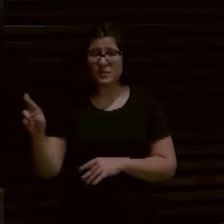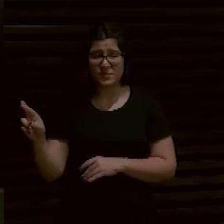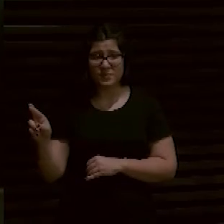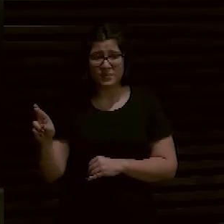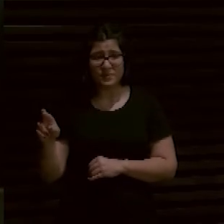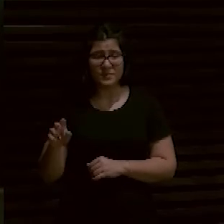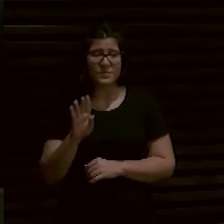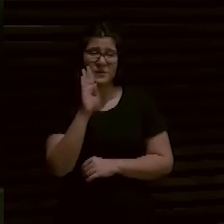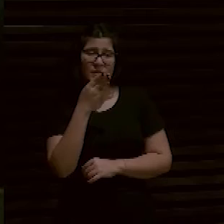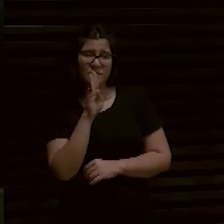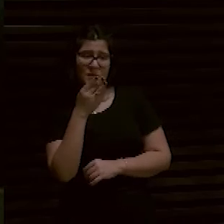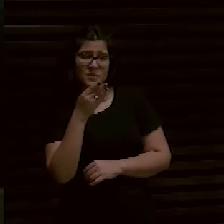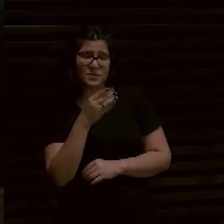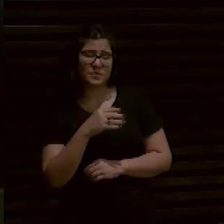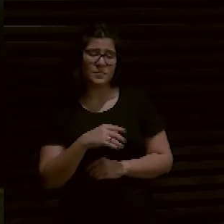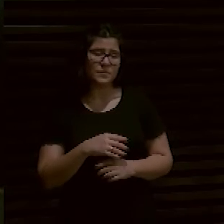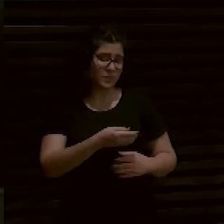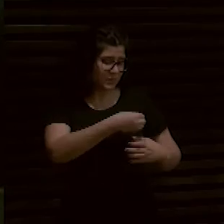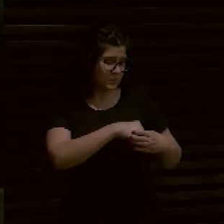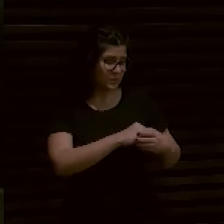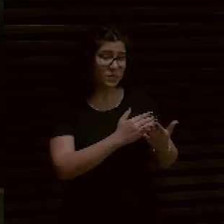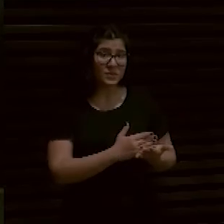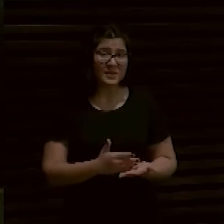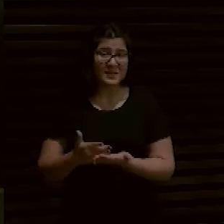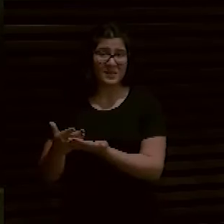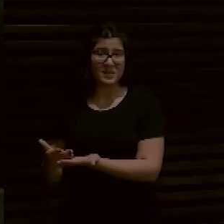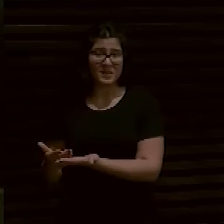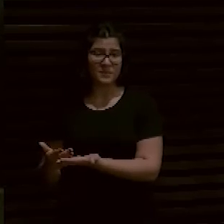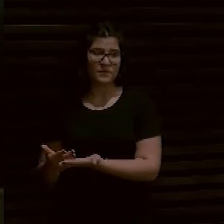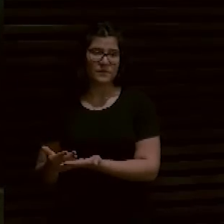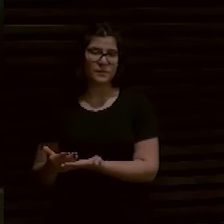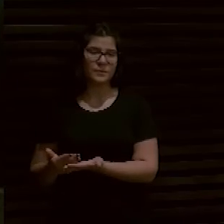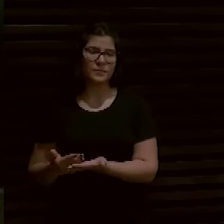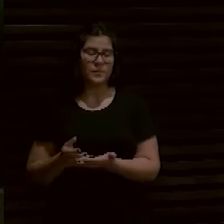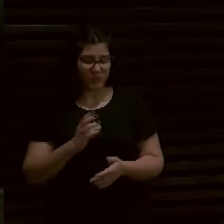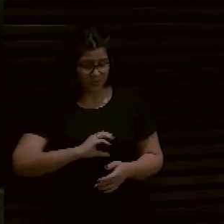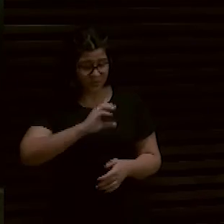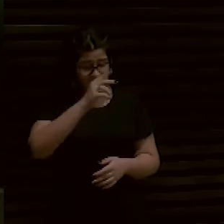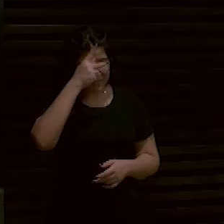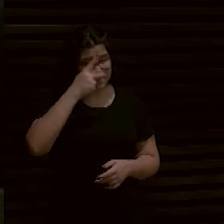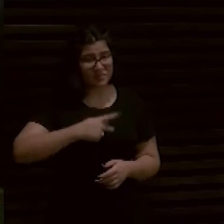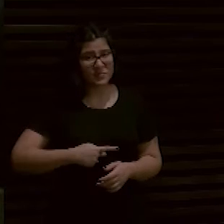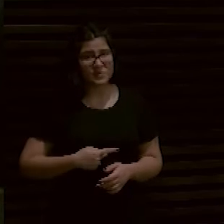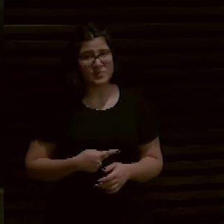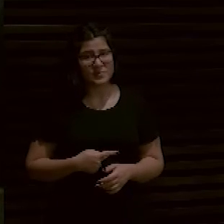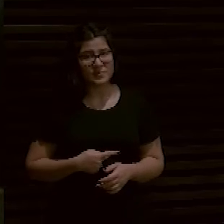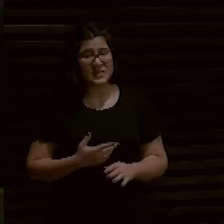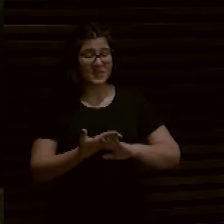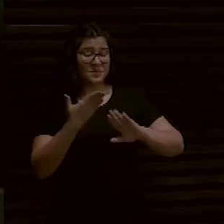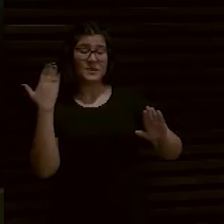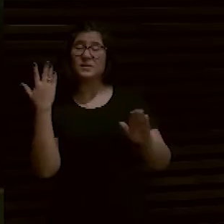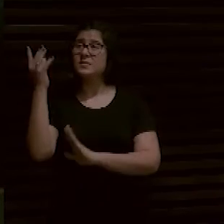O interior do homem leva a quê? O que o coração faz então? A confiar em si. Já que ele está separado de